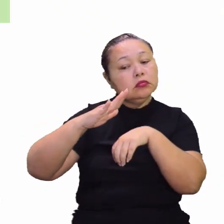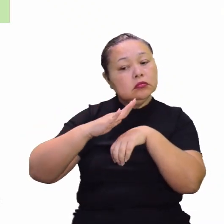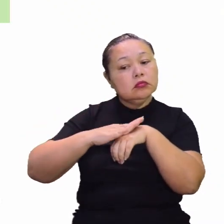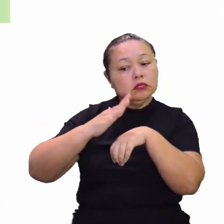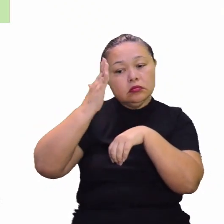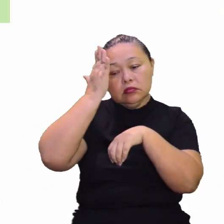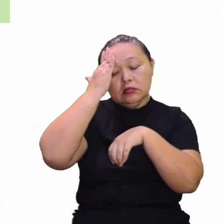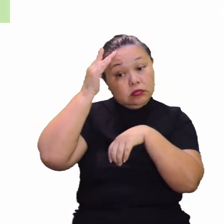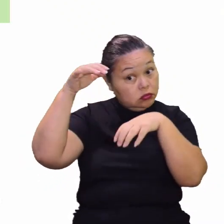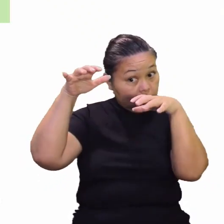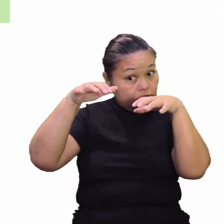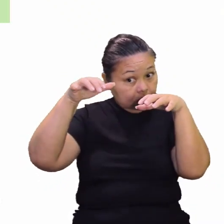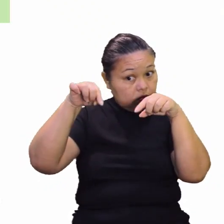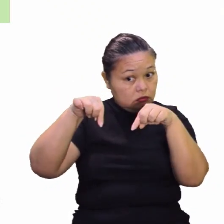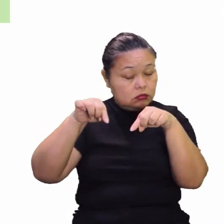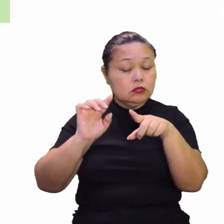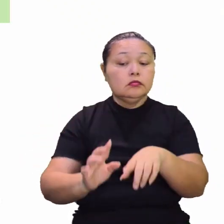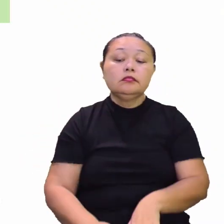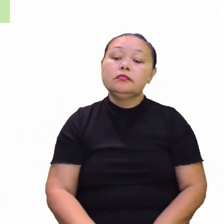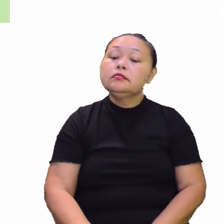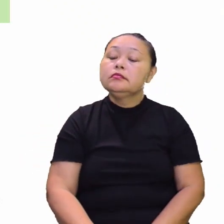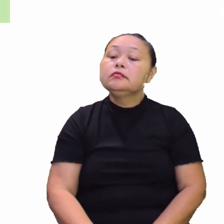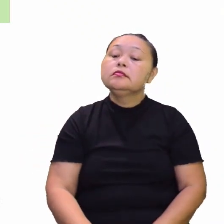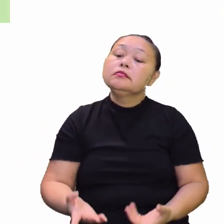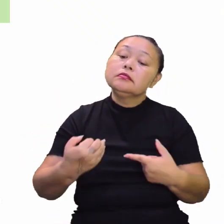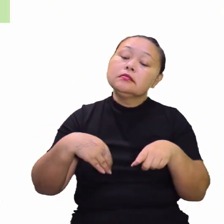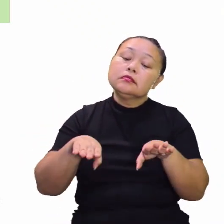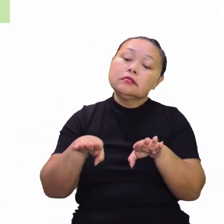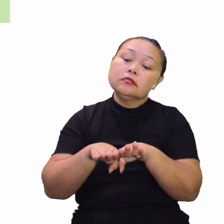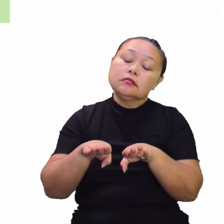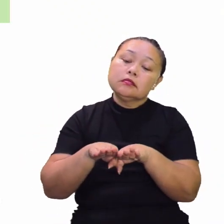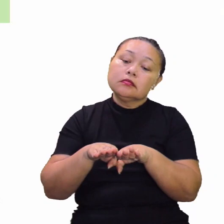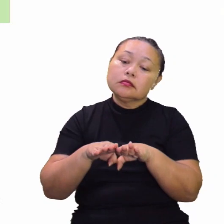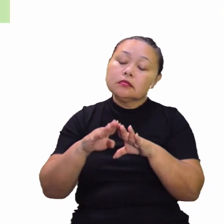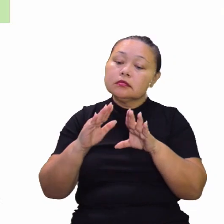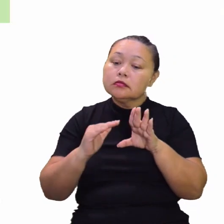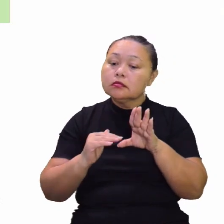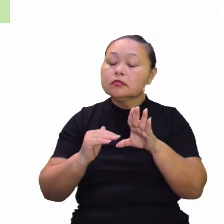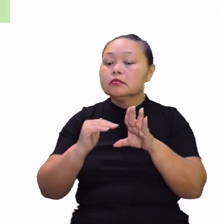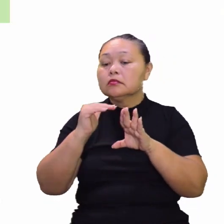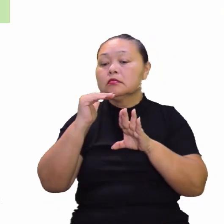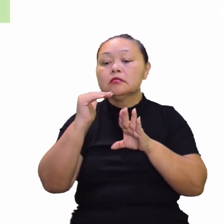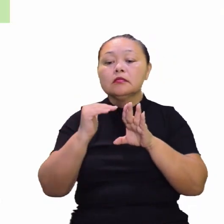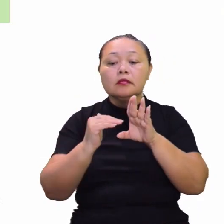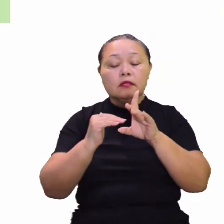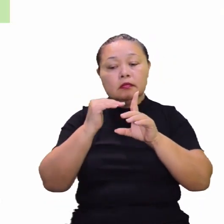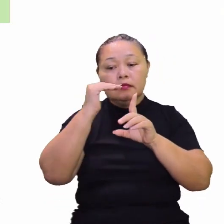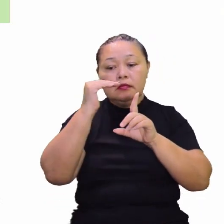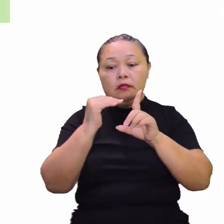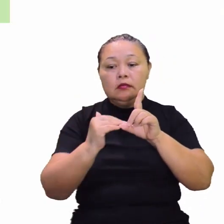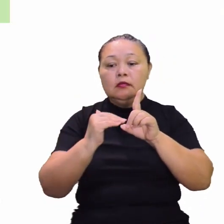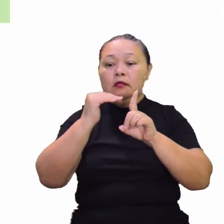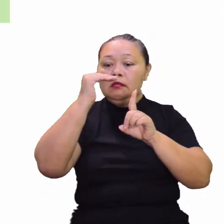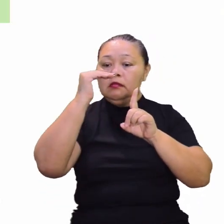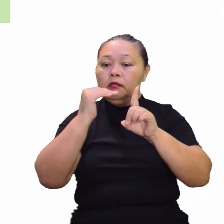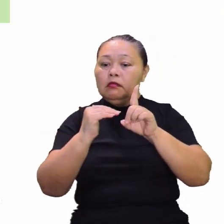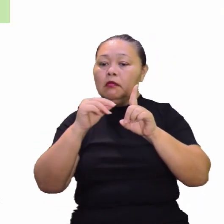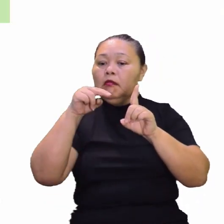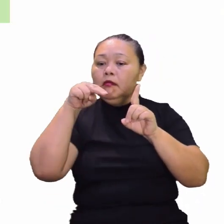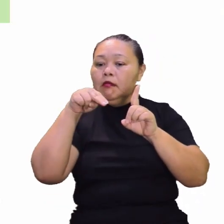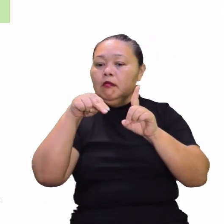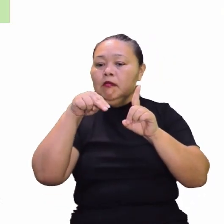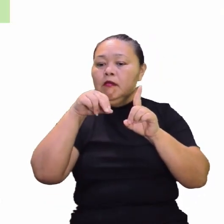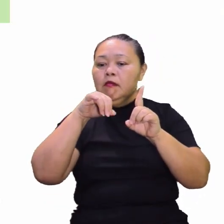alunos sabem que chove muito. Tem essa época do ano. E também nival. Nival. Professor